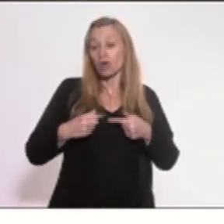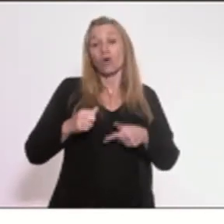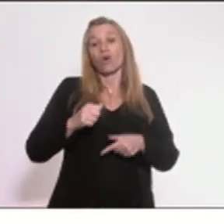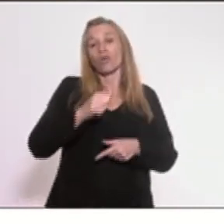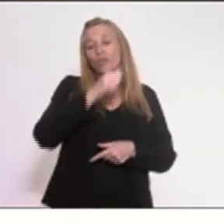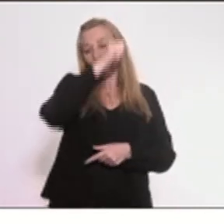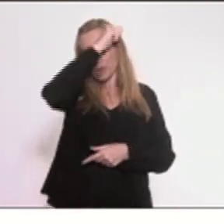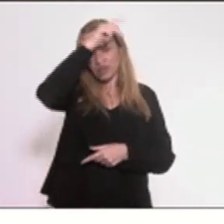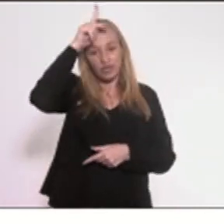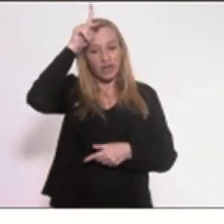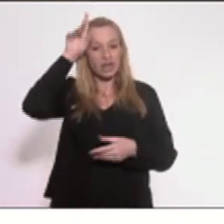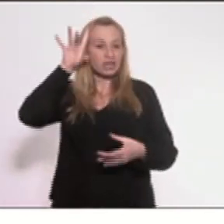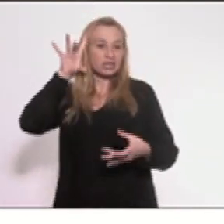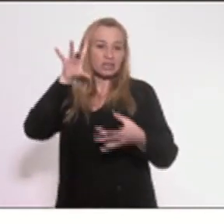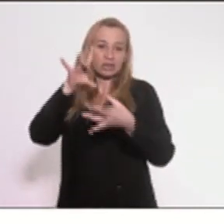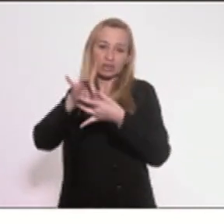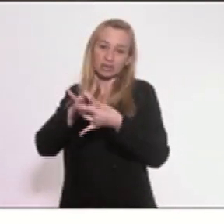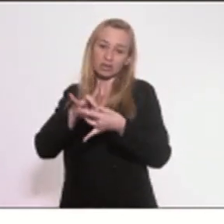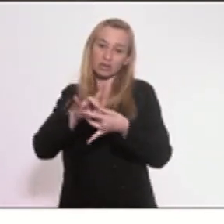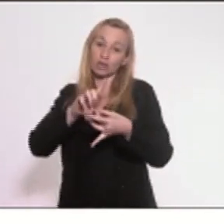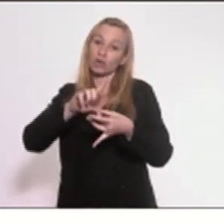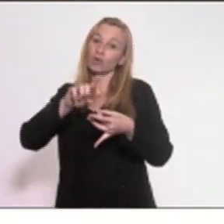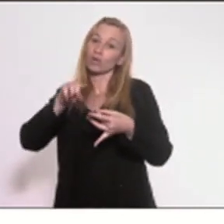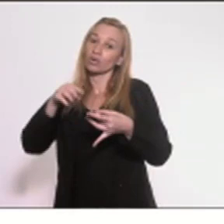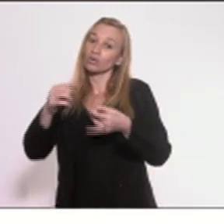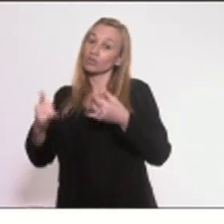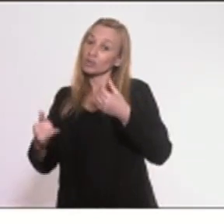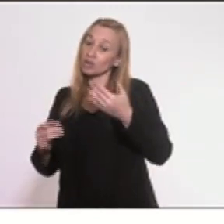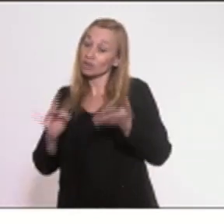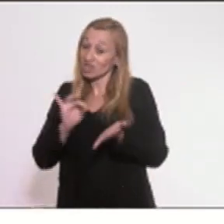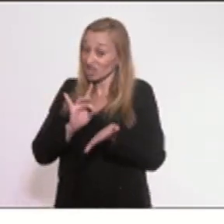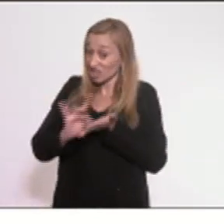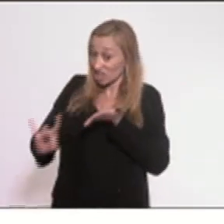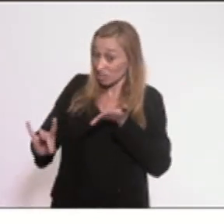uniu, inclusive com seus adversários,